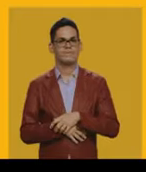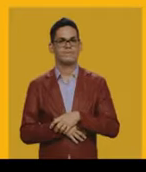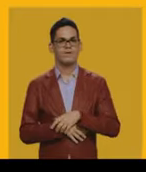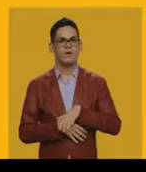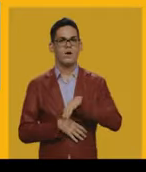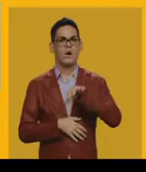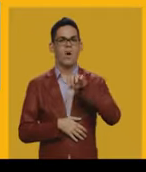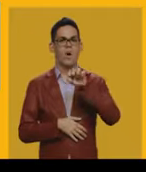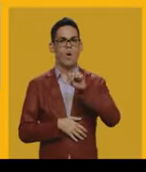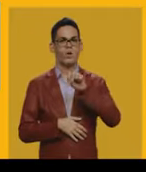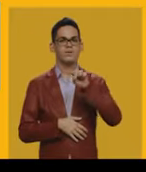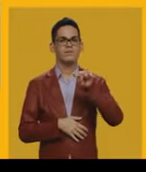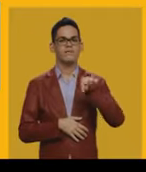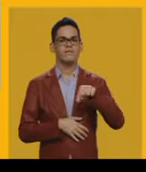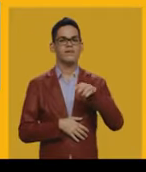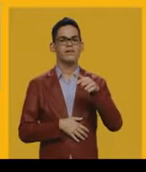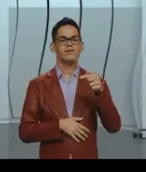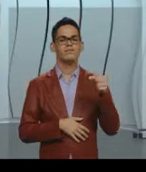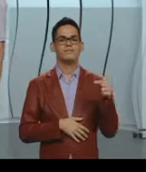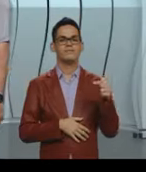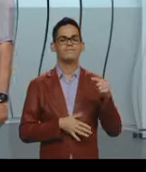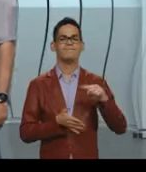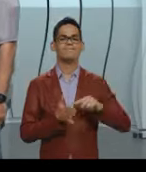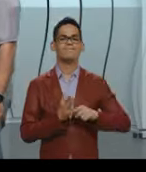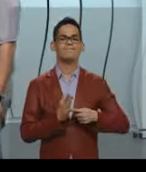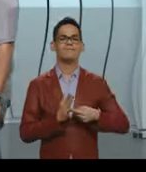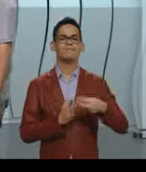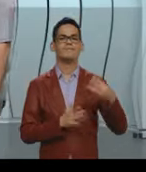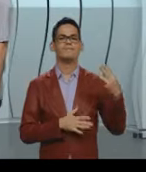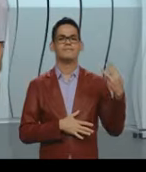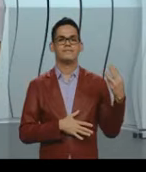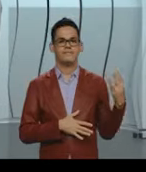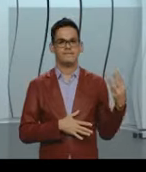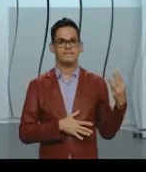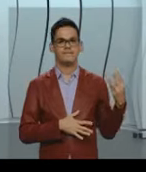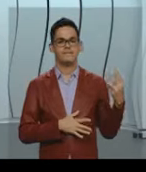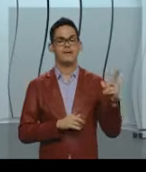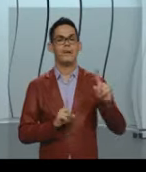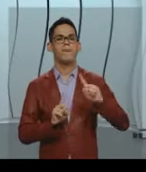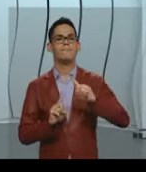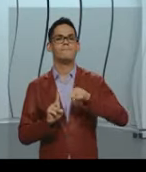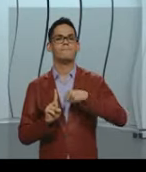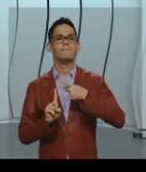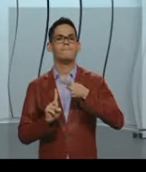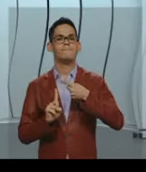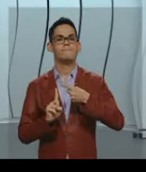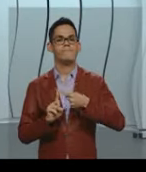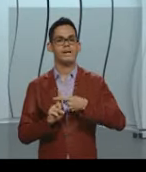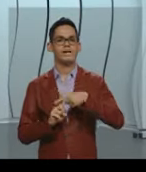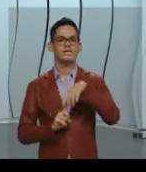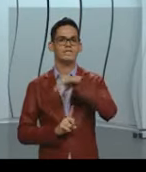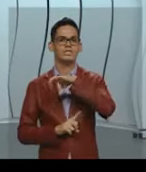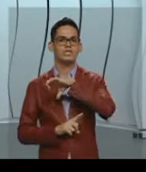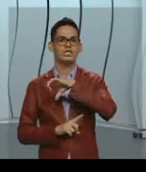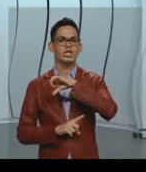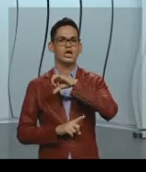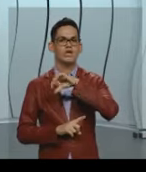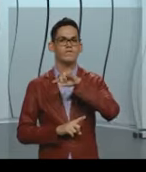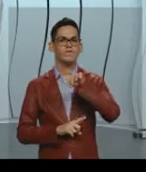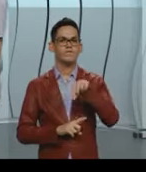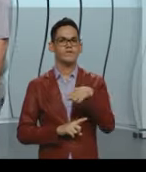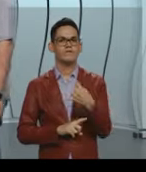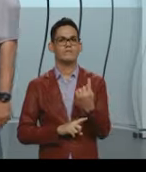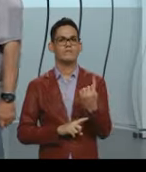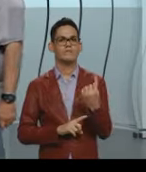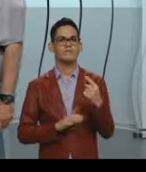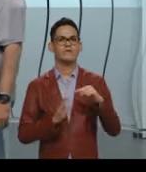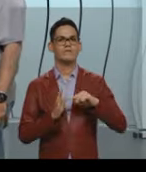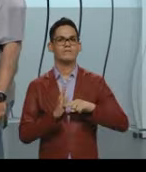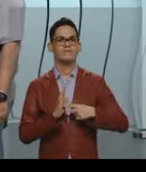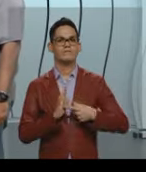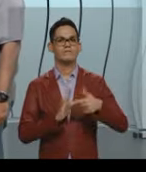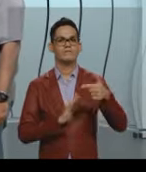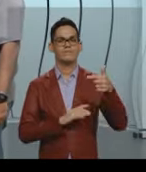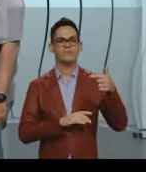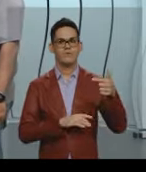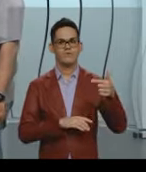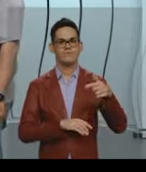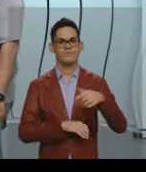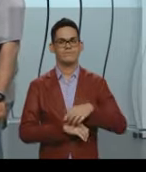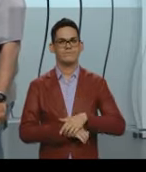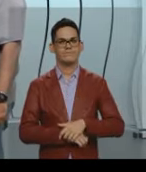nota 8,7 vezes o peso 3, mais a nota 9,1 vezes o peso 2.